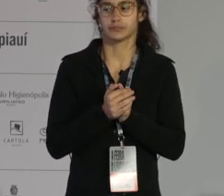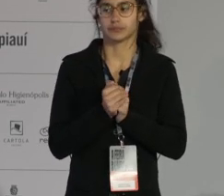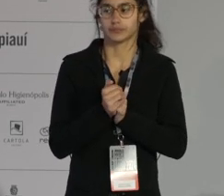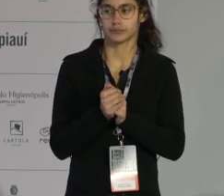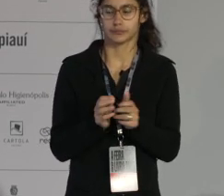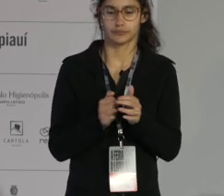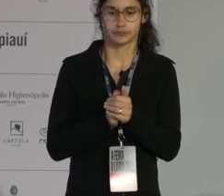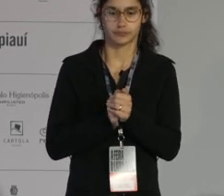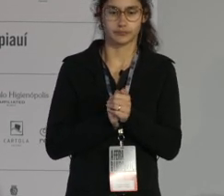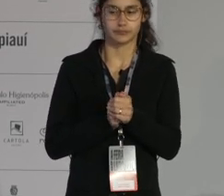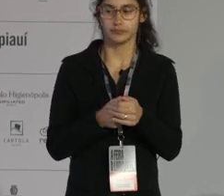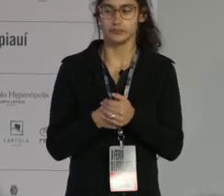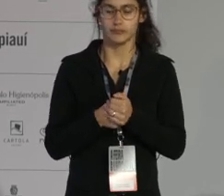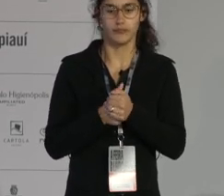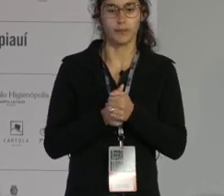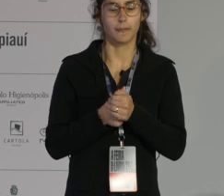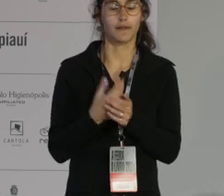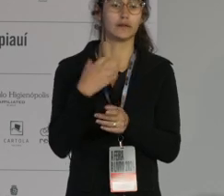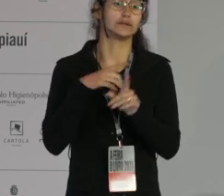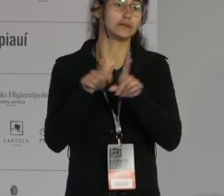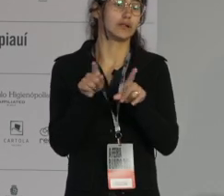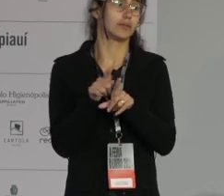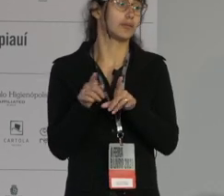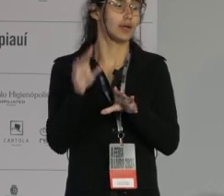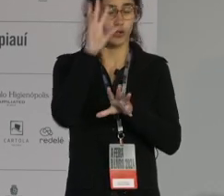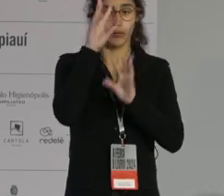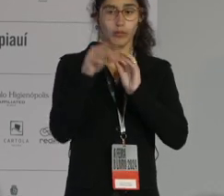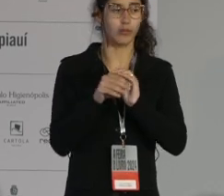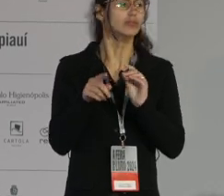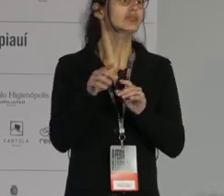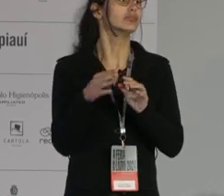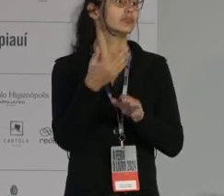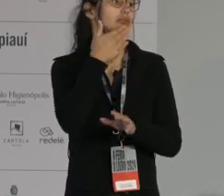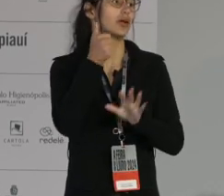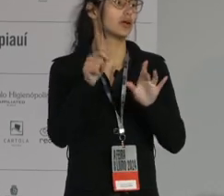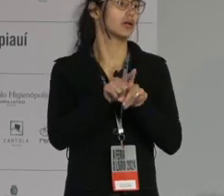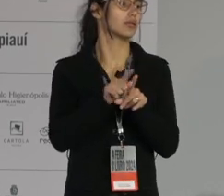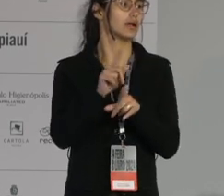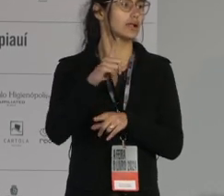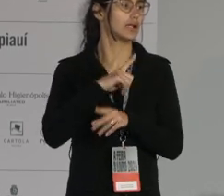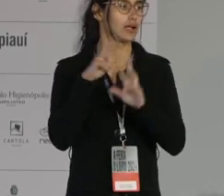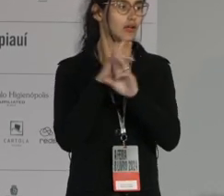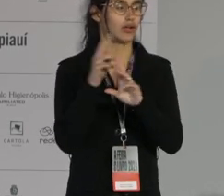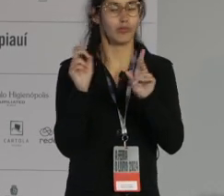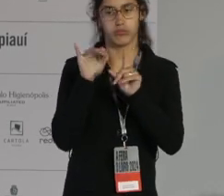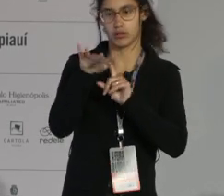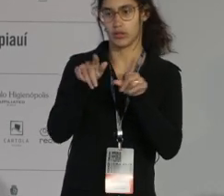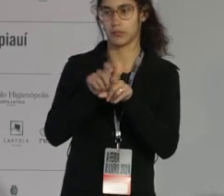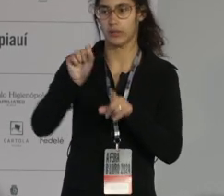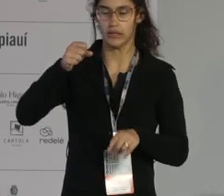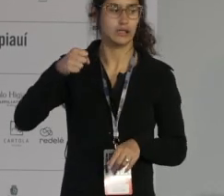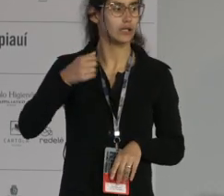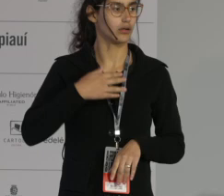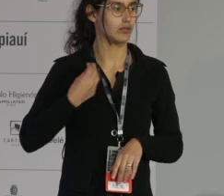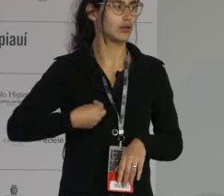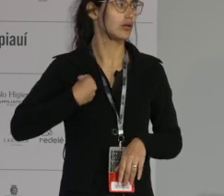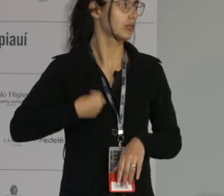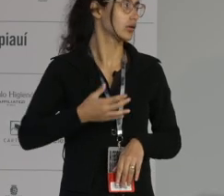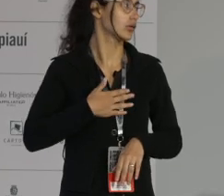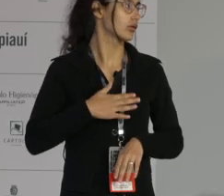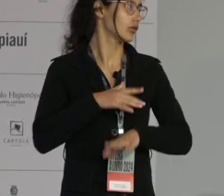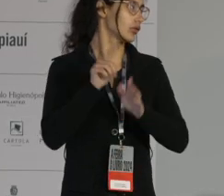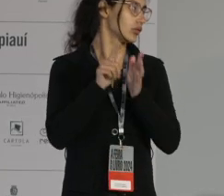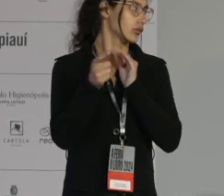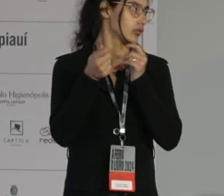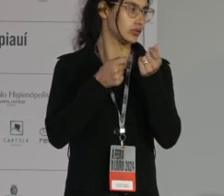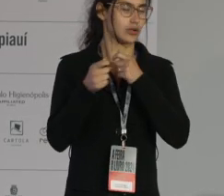E essa, talvez essa coisa mais seca e curta também acho que tem muita influência, assim, do